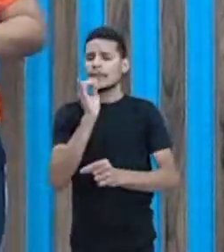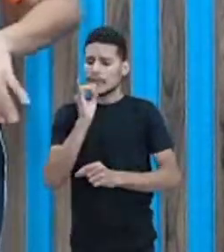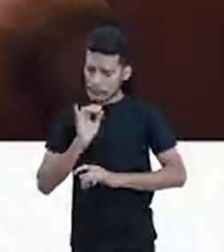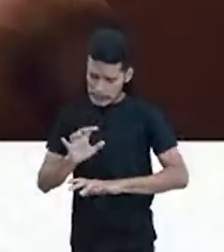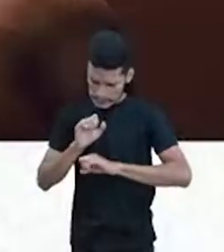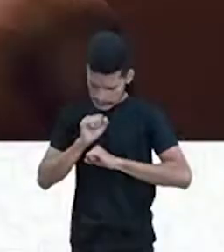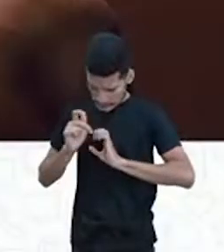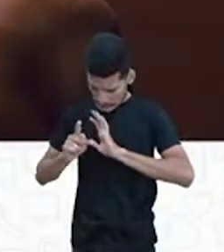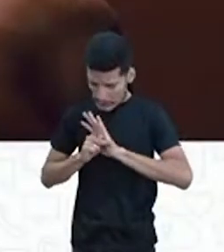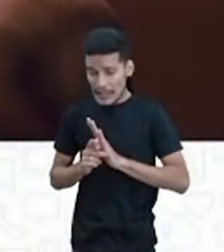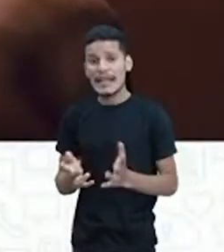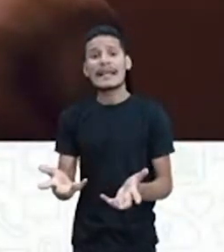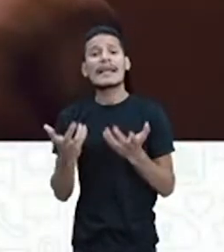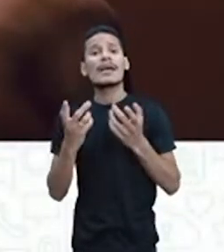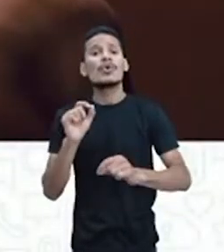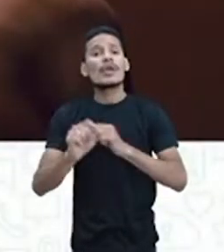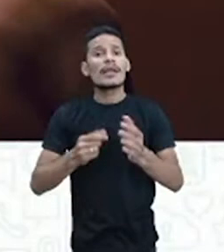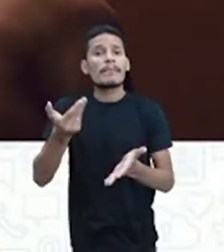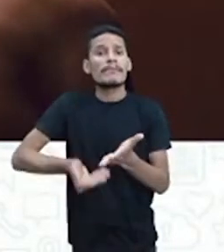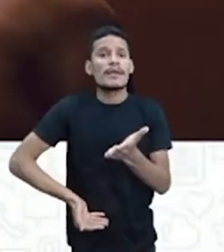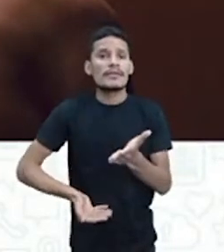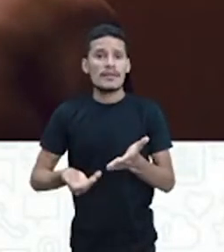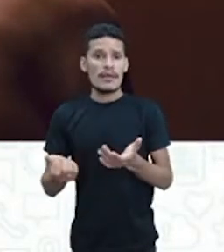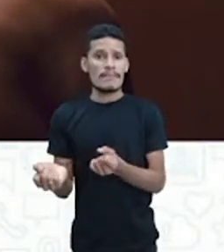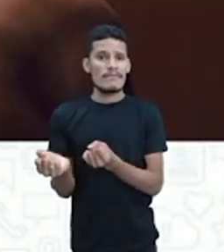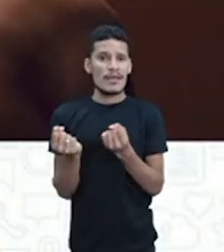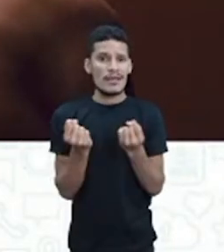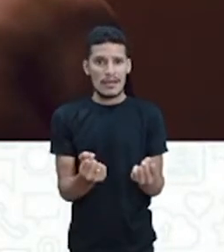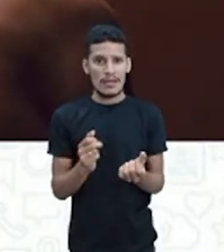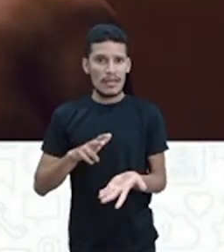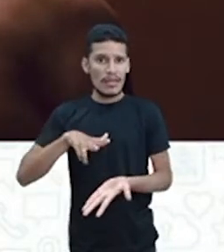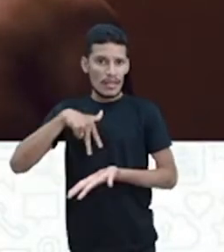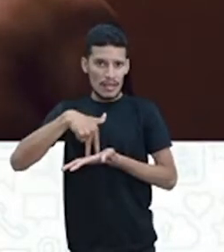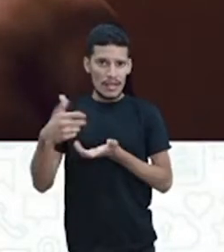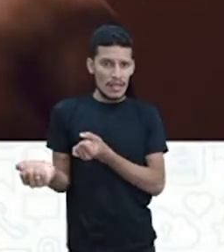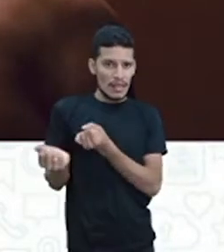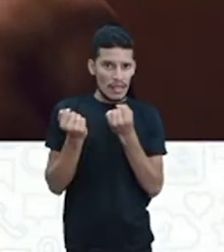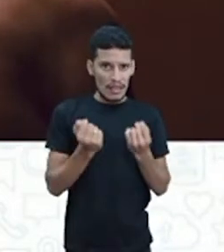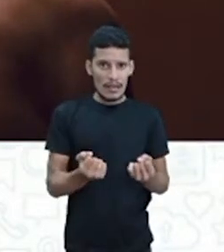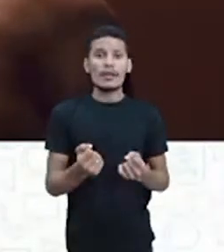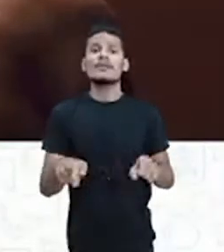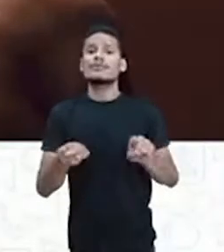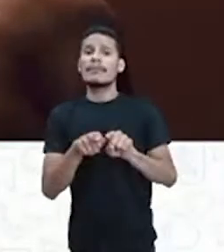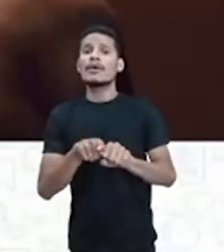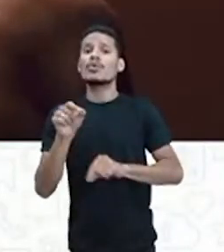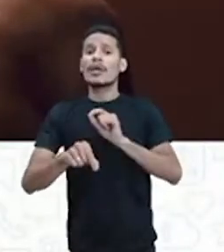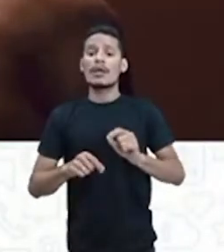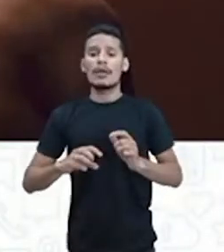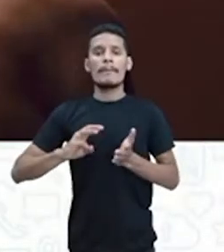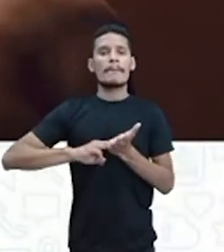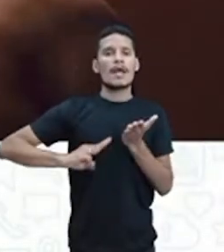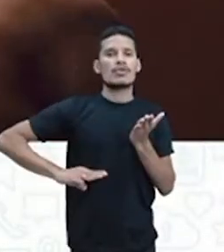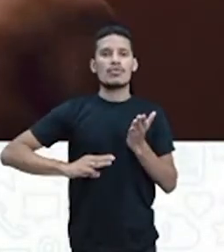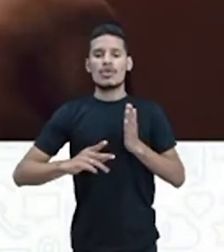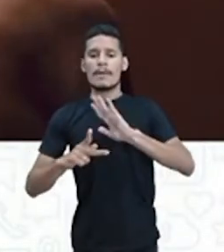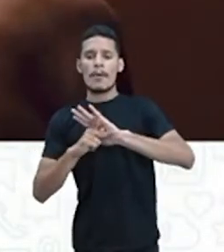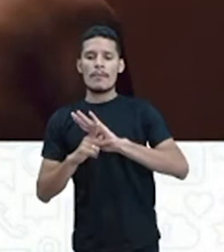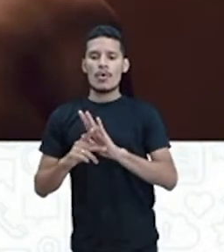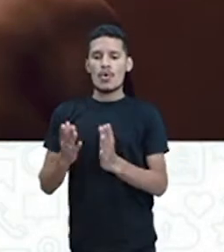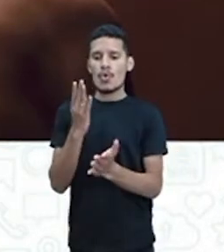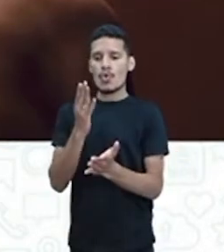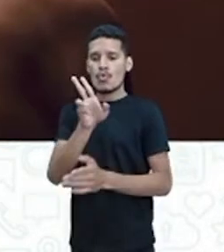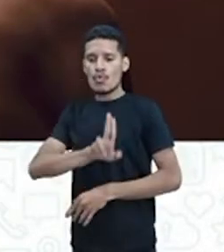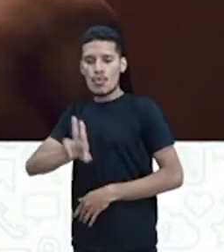de obsessão pela perda de peso e pode utilizar diversos métodos pouco saudáveis para emagrecer, além de